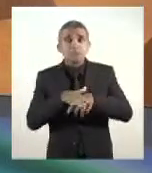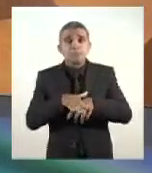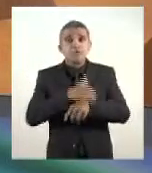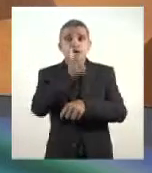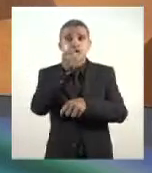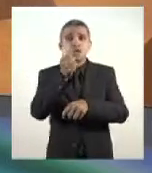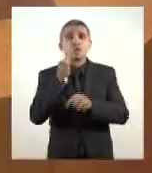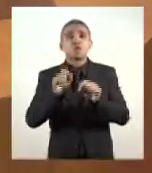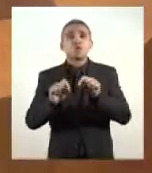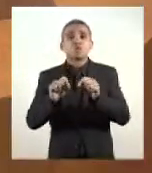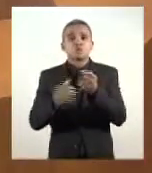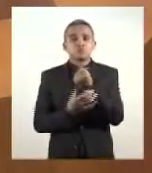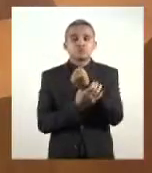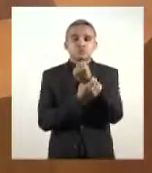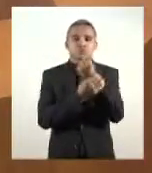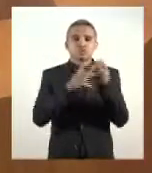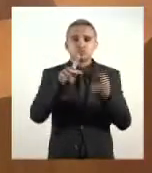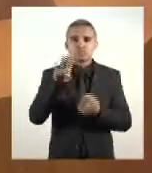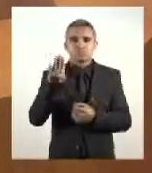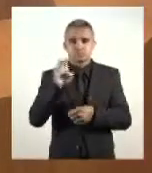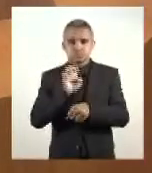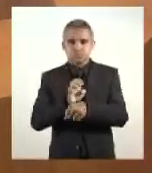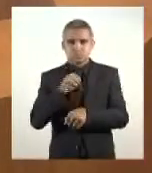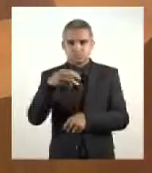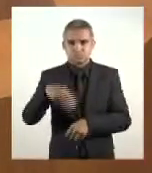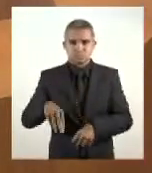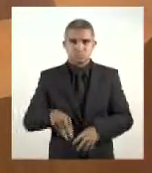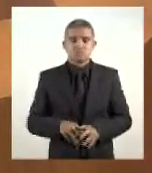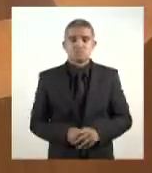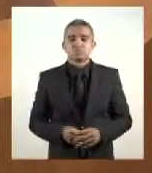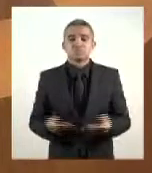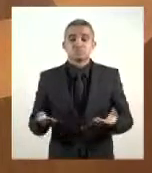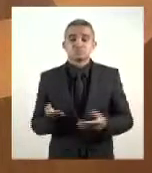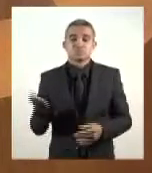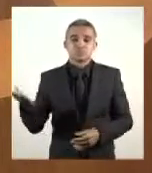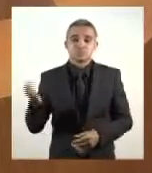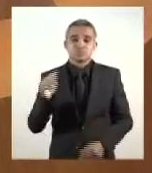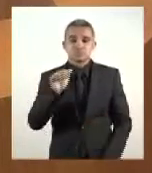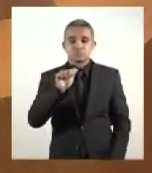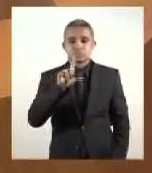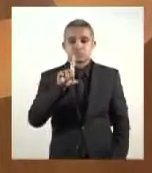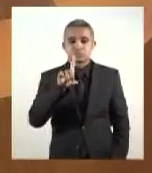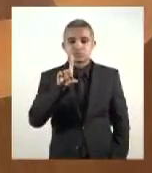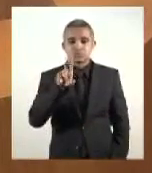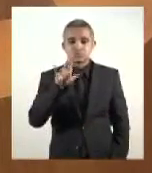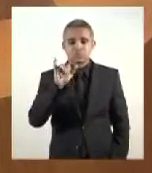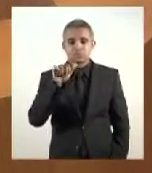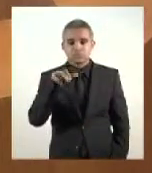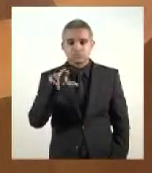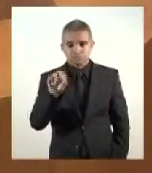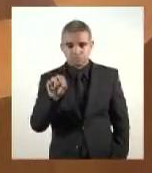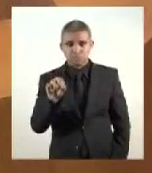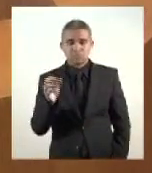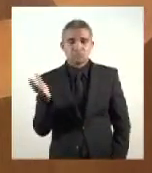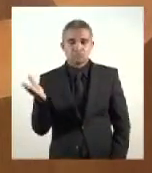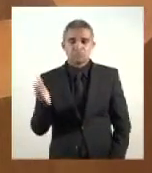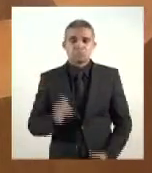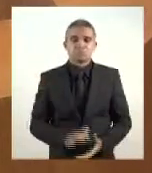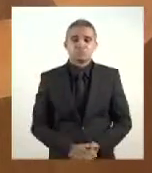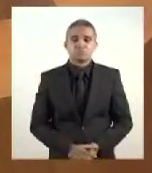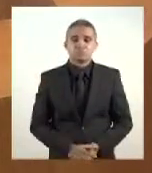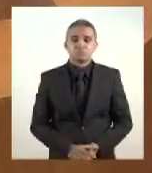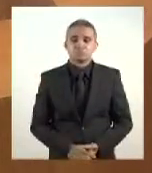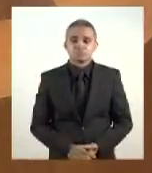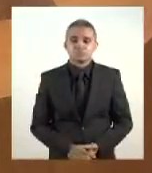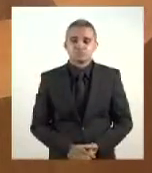a situação da segurança pública do nosso Estado. Concedo uma parte ao deputado Adriano Sarney. Muito obrigado pela parte, deputado Eduardo Braide.